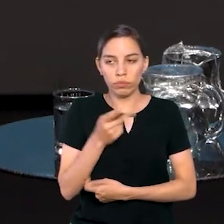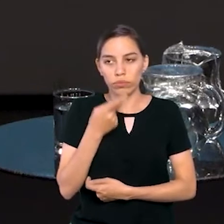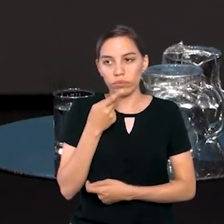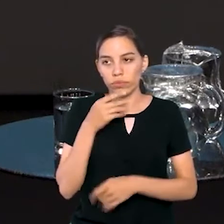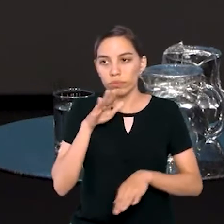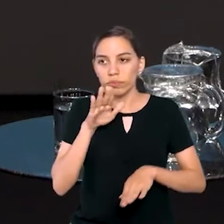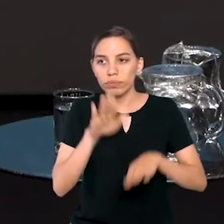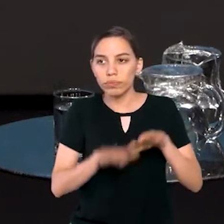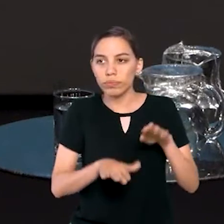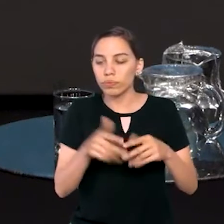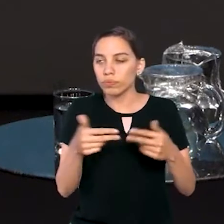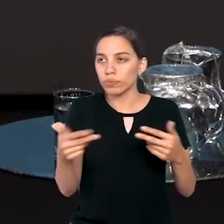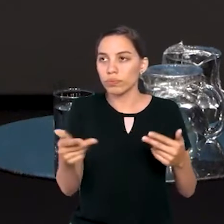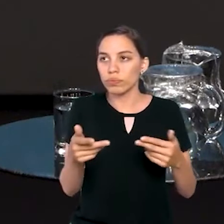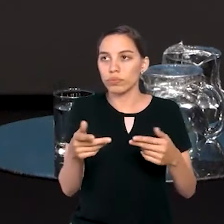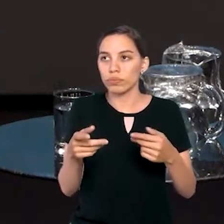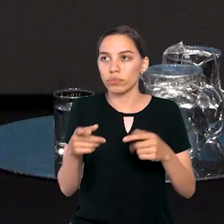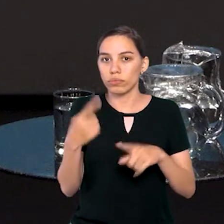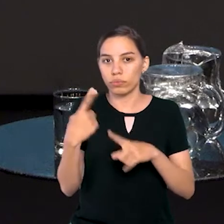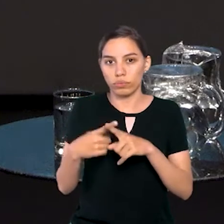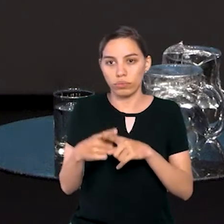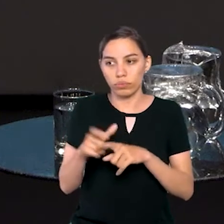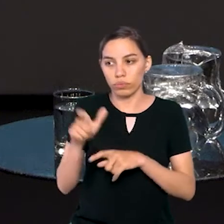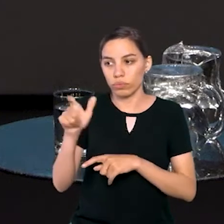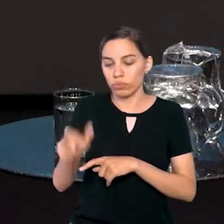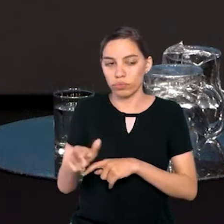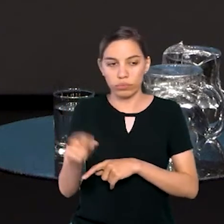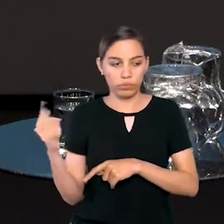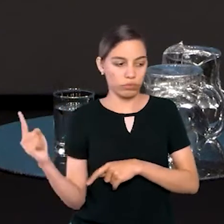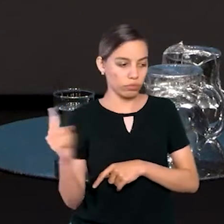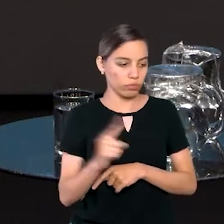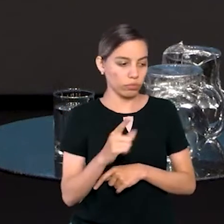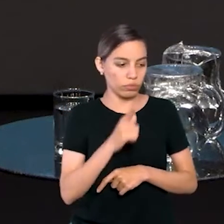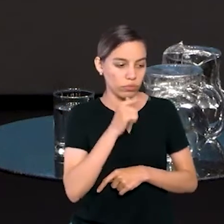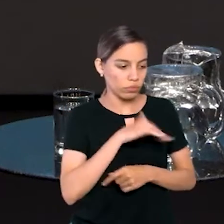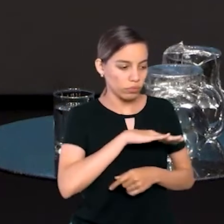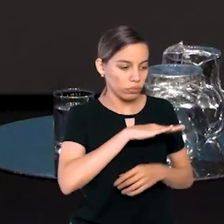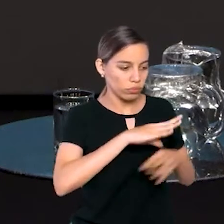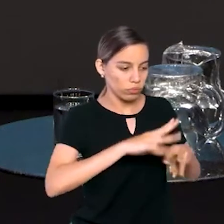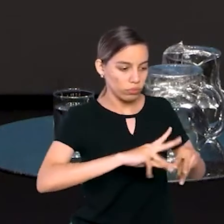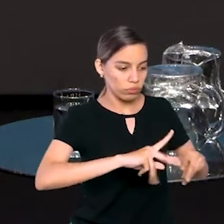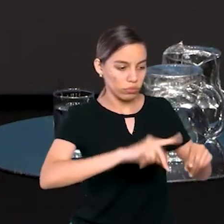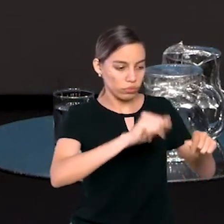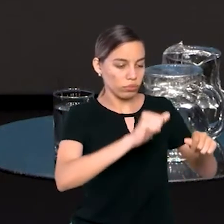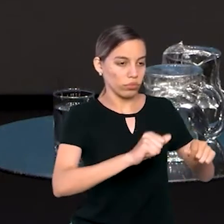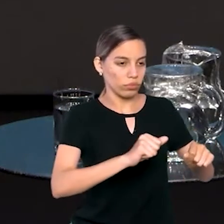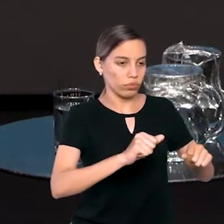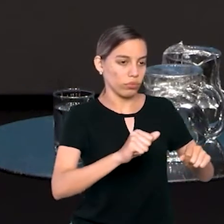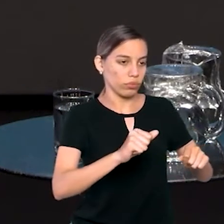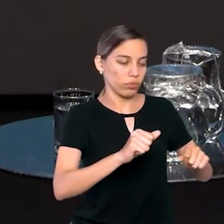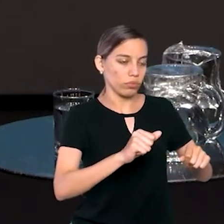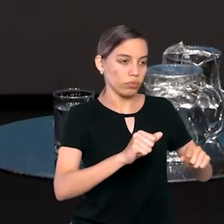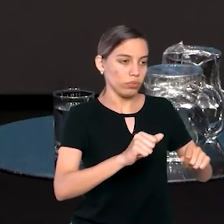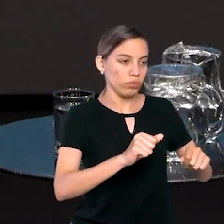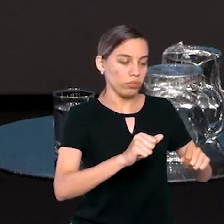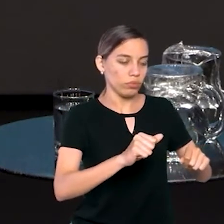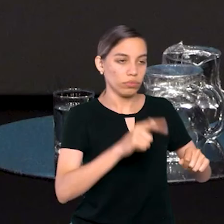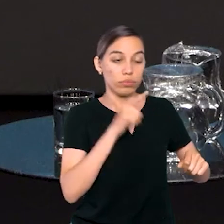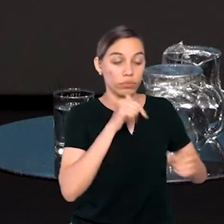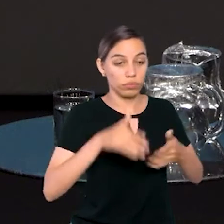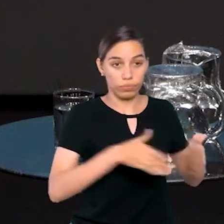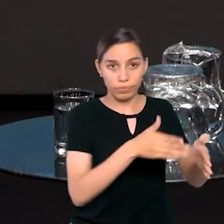situações em que as pessoas buscam na água, nas árvores, no